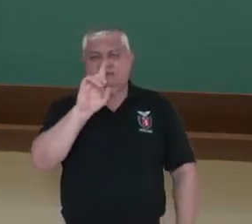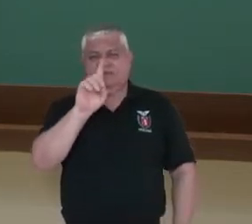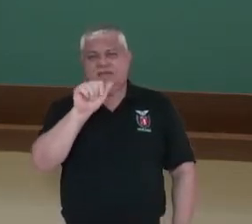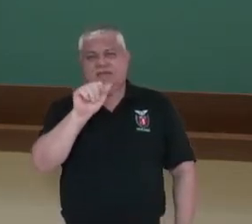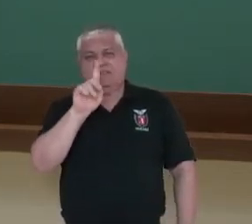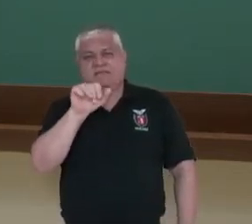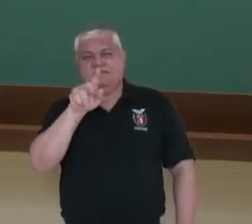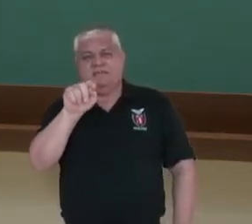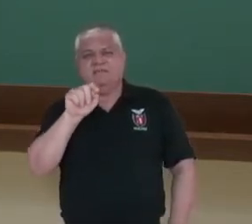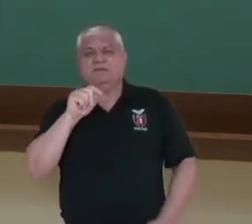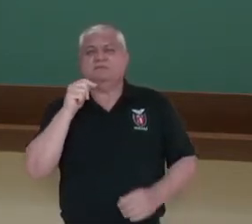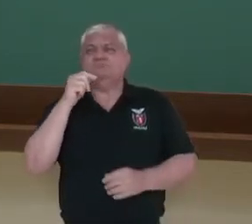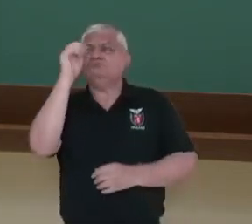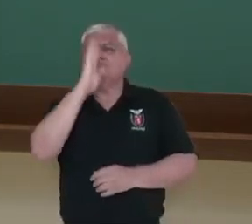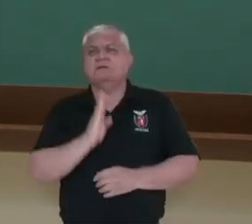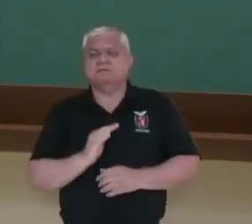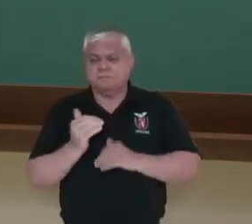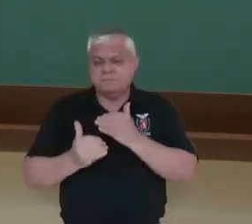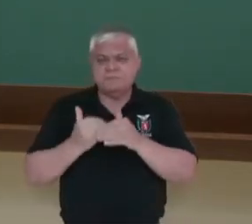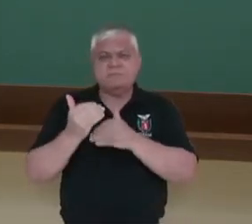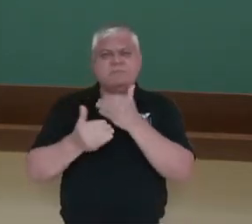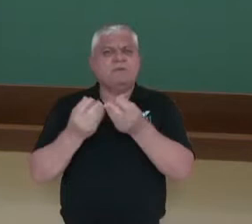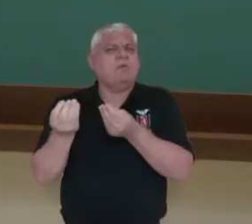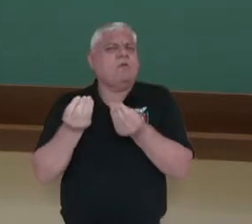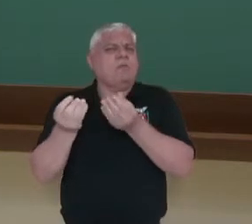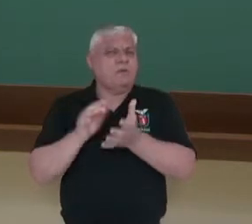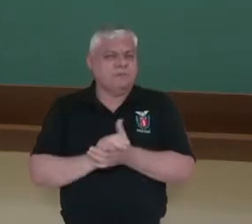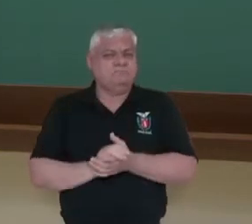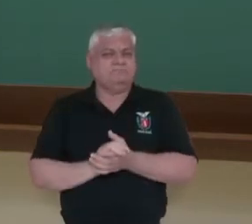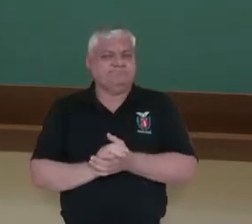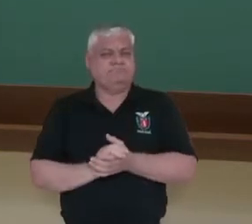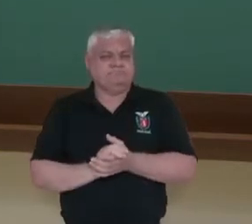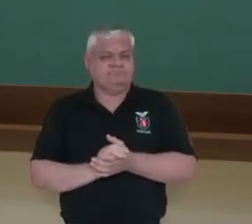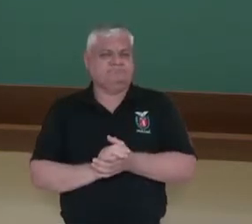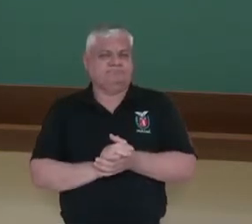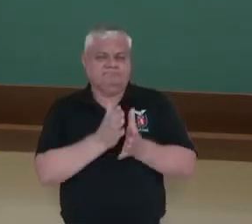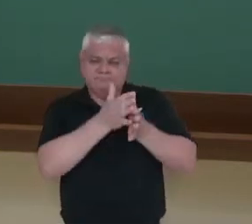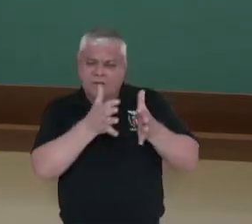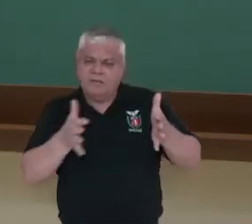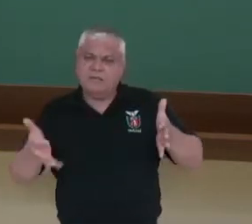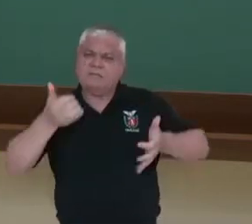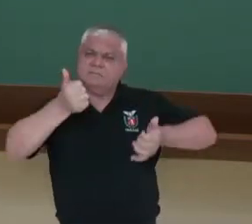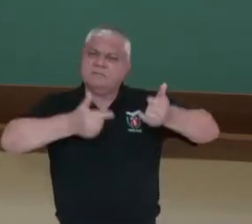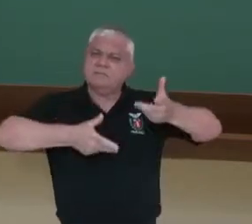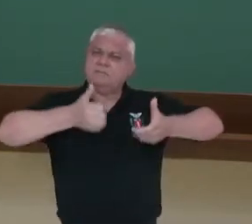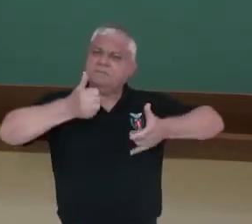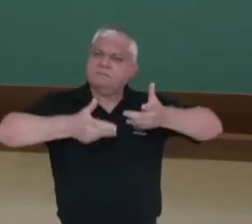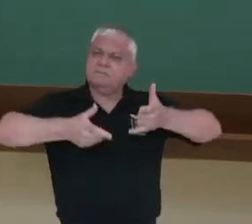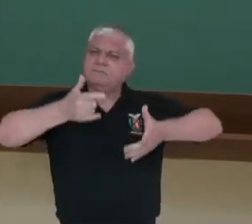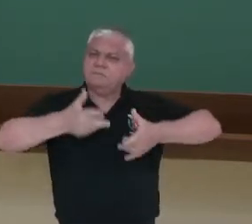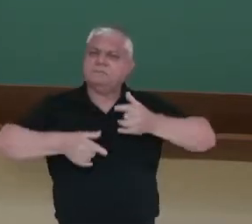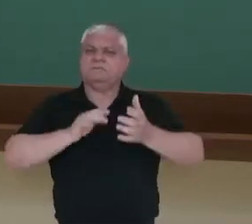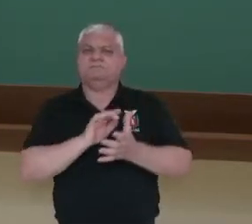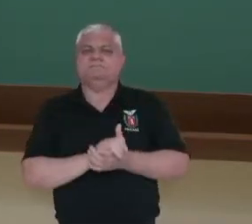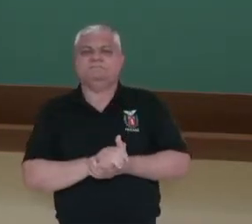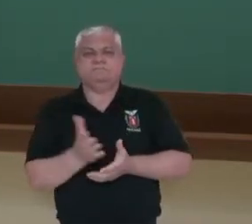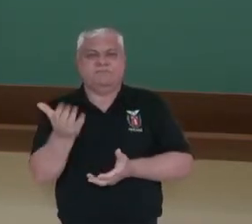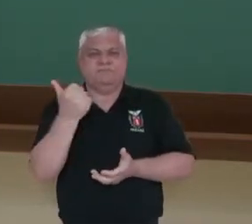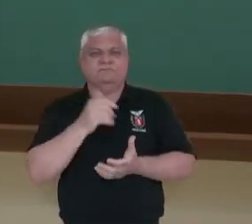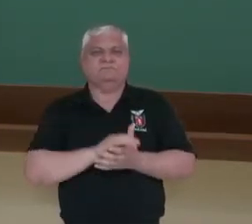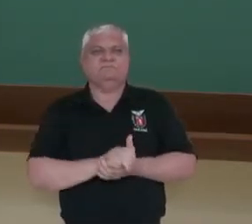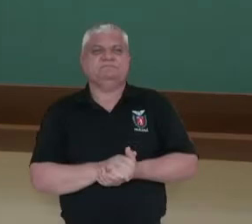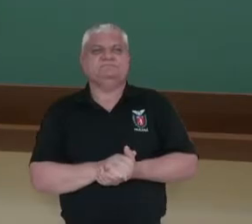Brasil? Essa é uma questão que a gente vai estar ao longo da aula retomando e explicando para vocês. Vamos